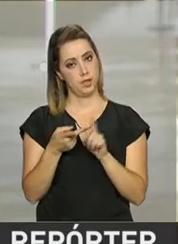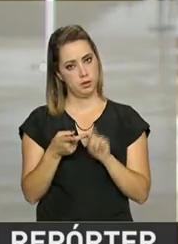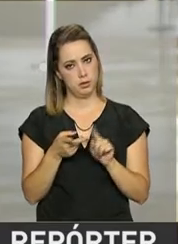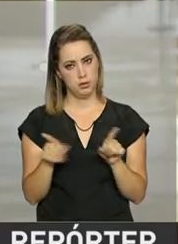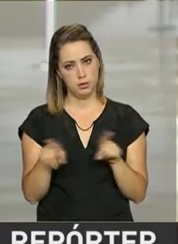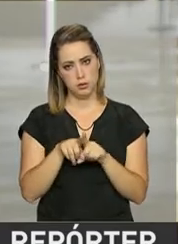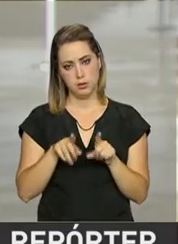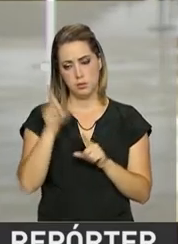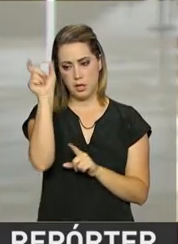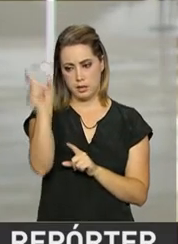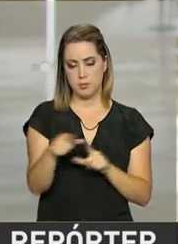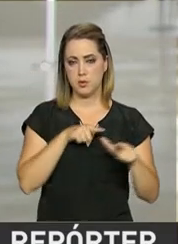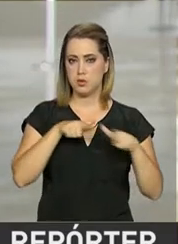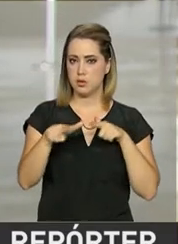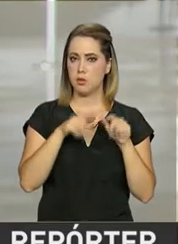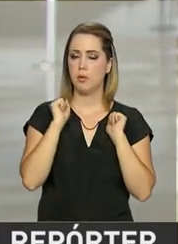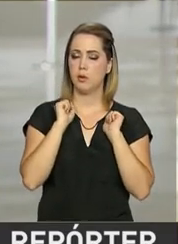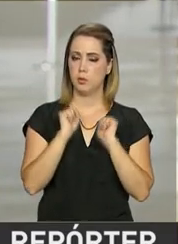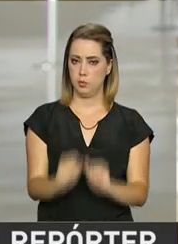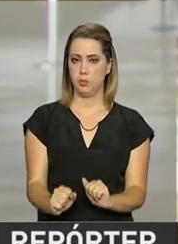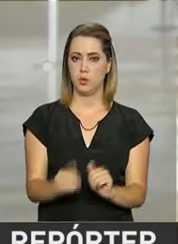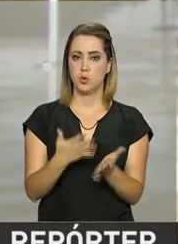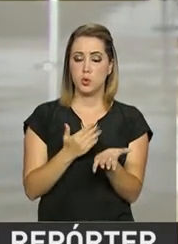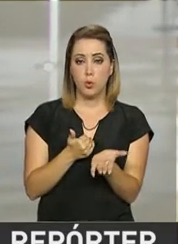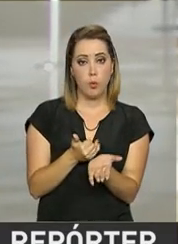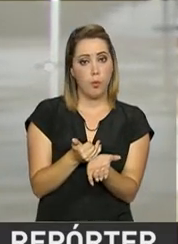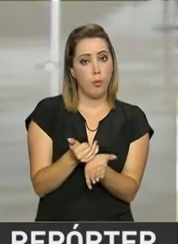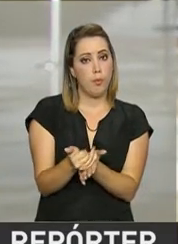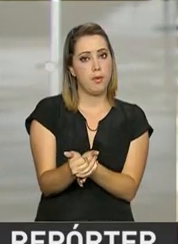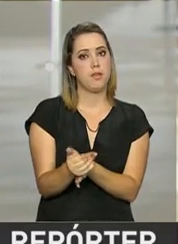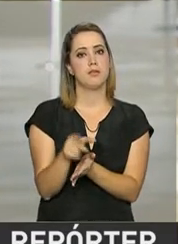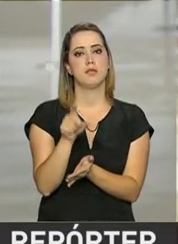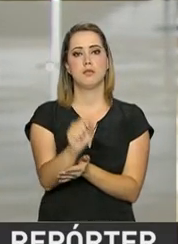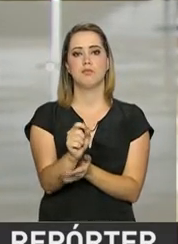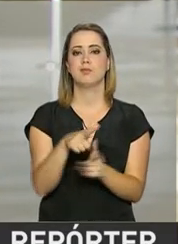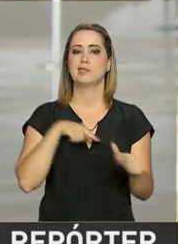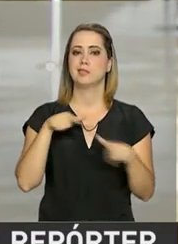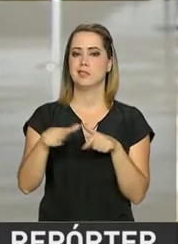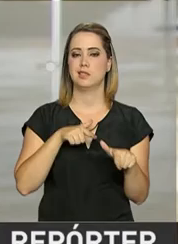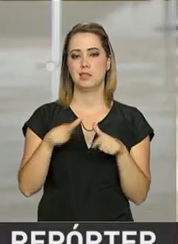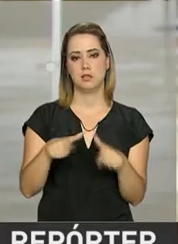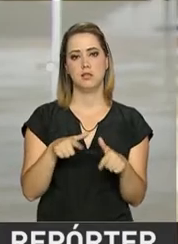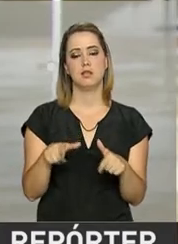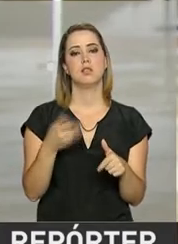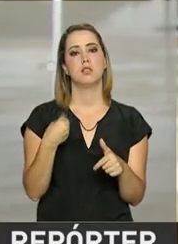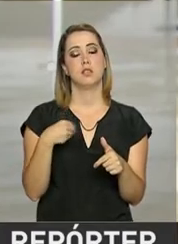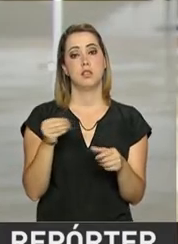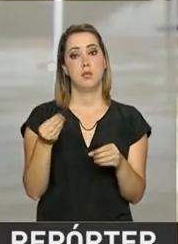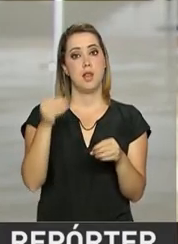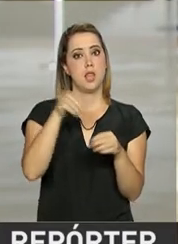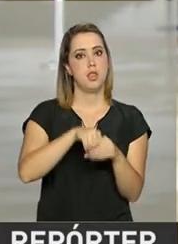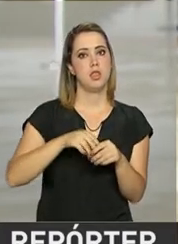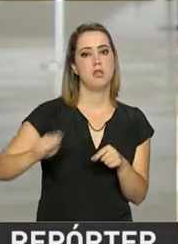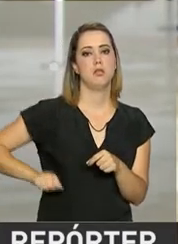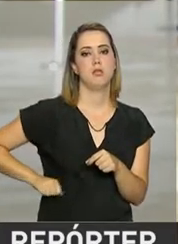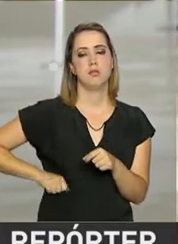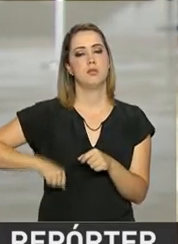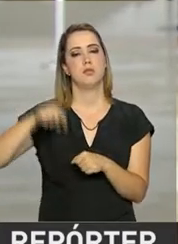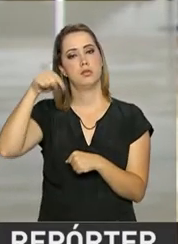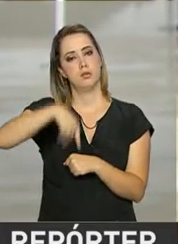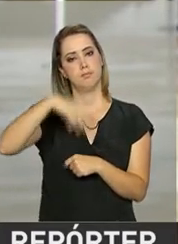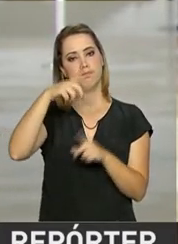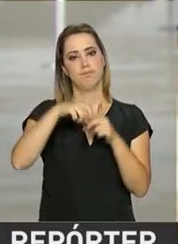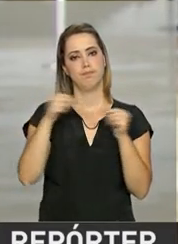trabalhadores efetivamente podem começar as suas atividades nas embaixadas aqui em